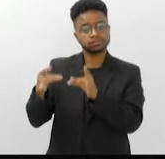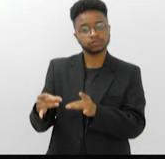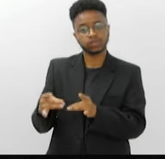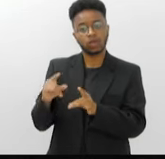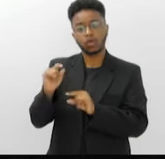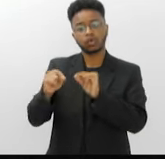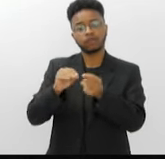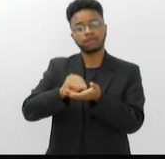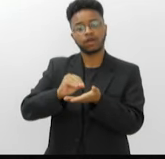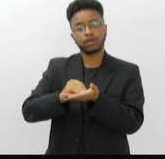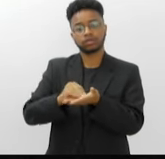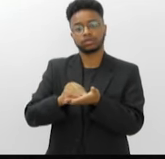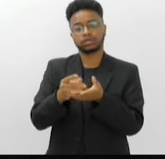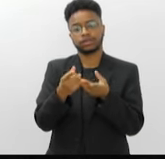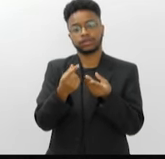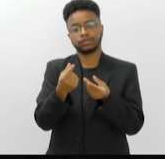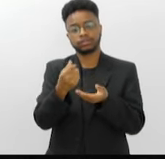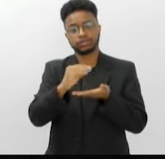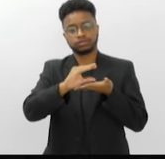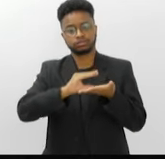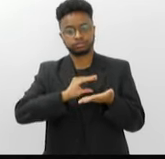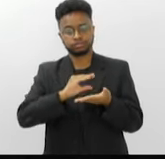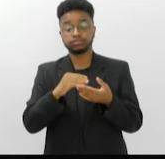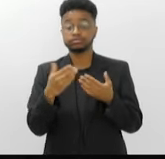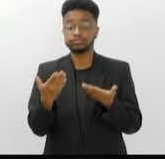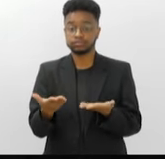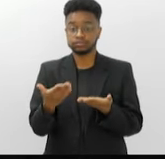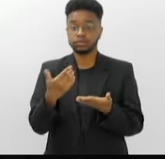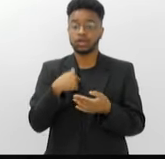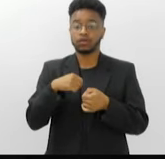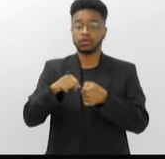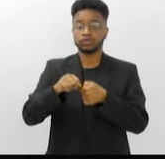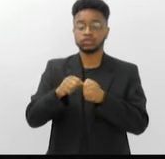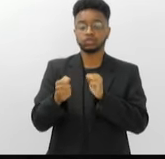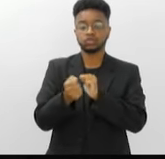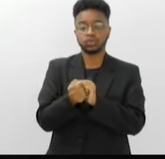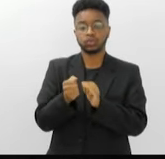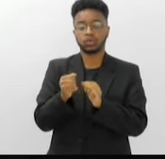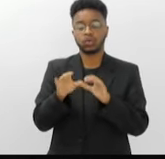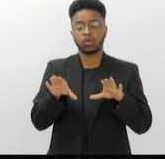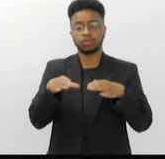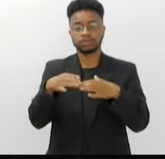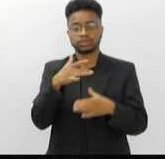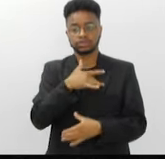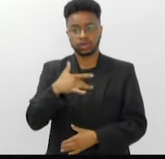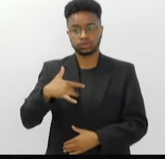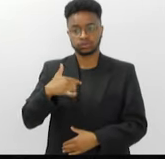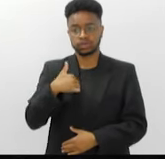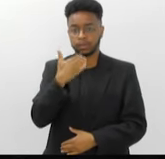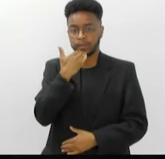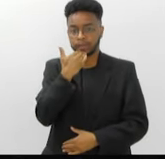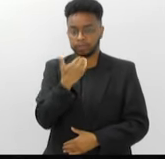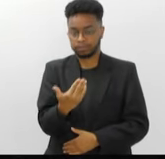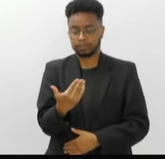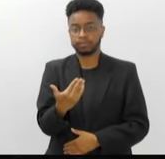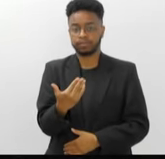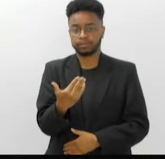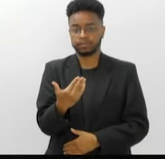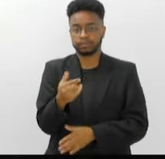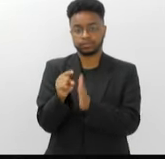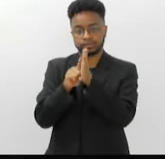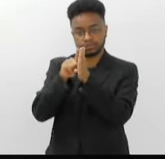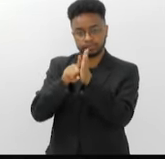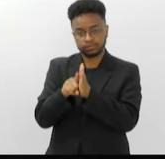a receber. Então, eu vou fazer, via Comissão de Saúde, um pedido de